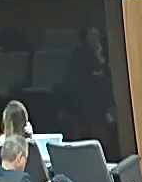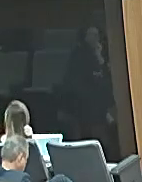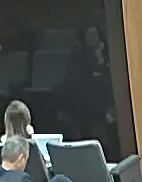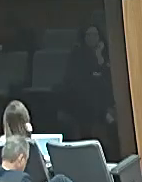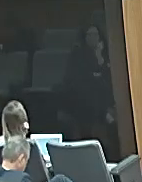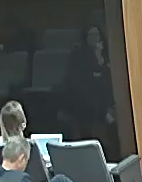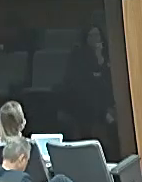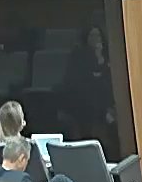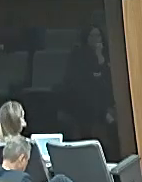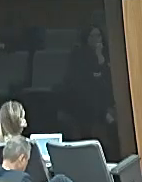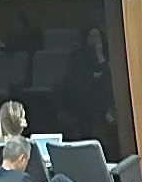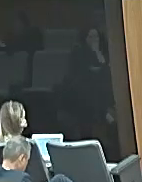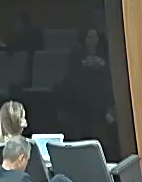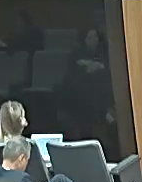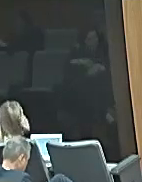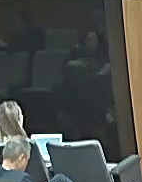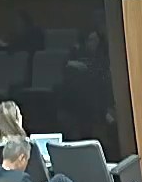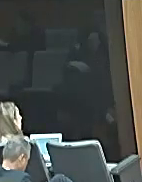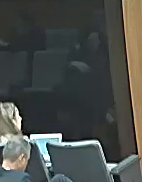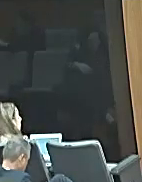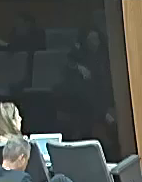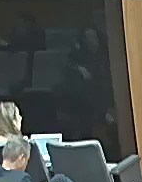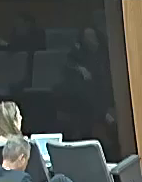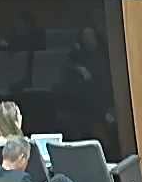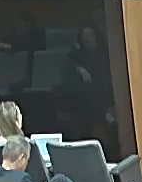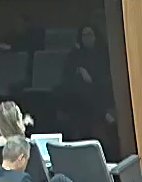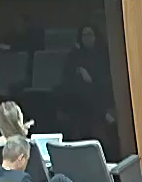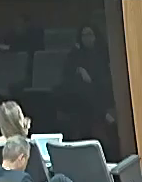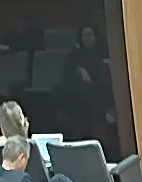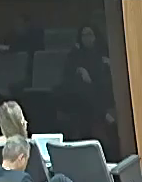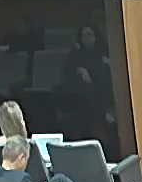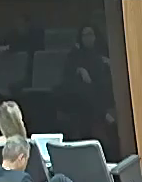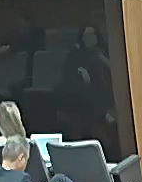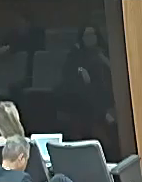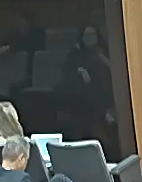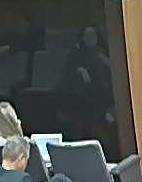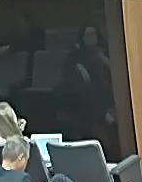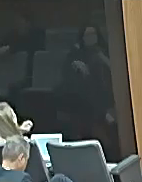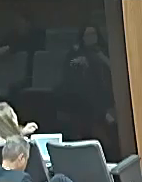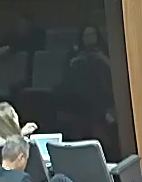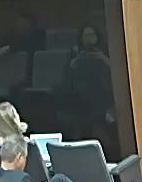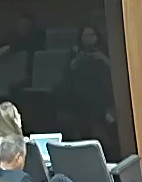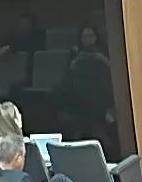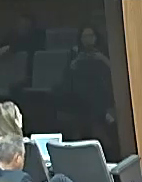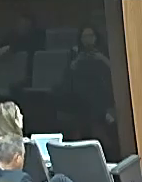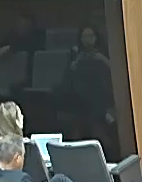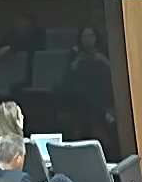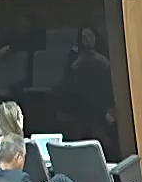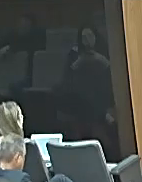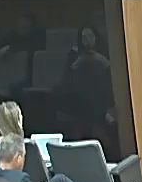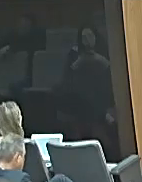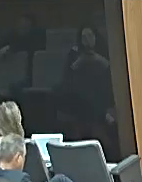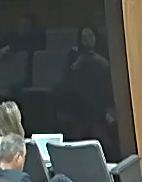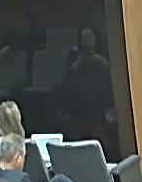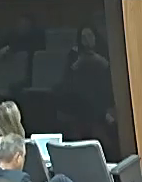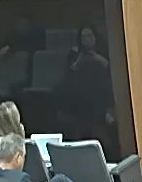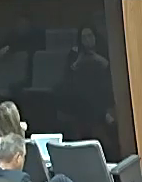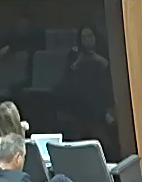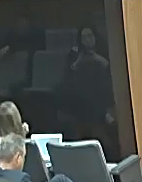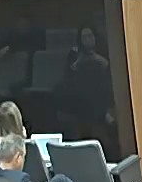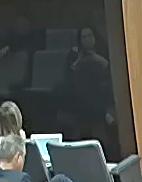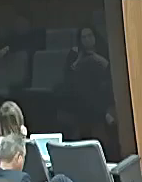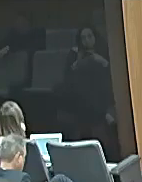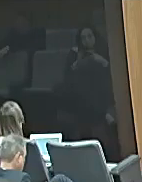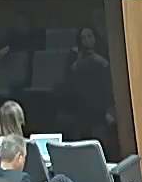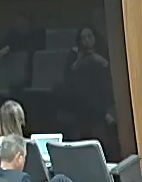com carros e tinha inclusive encarcerava até os próprios gladiadores para que ficasse lá para lutar